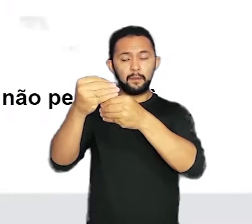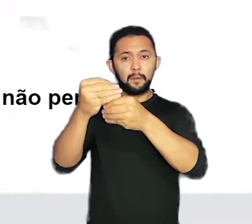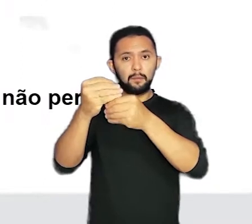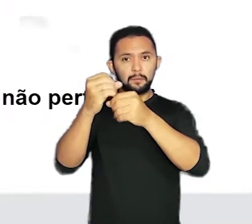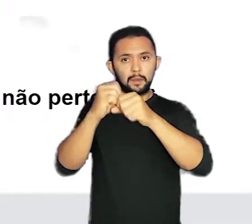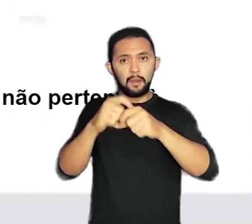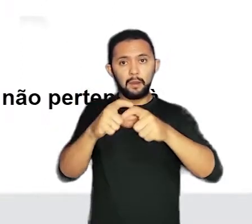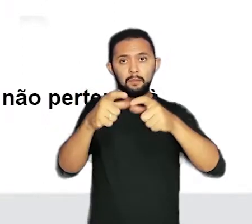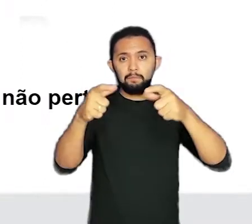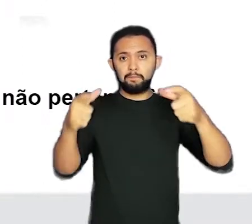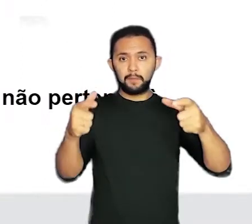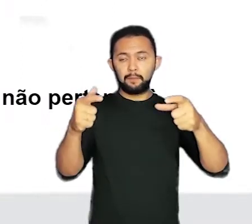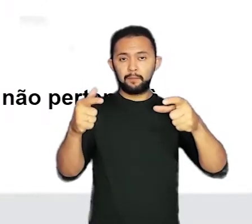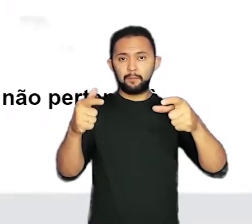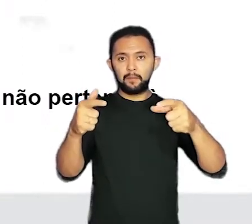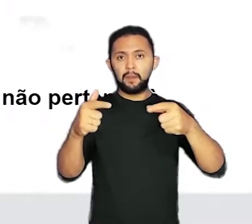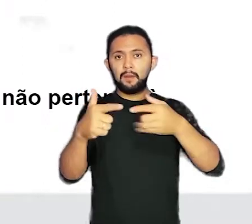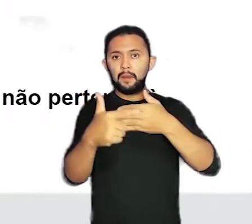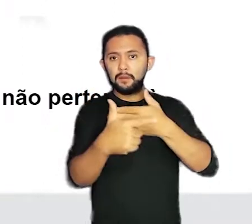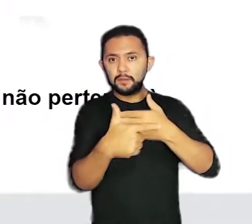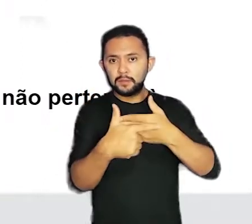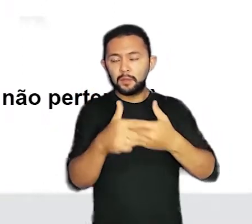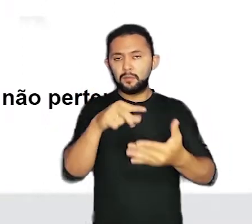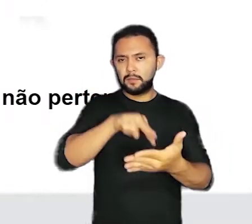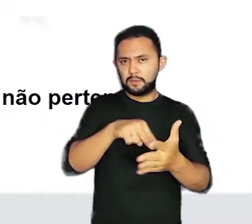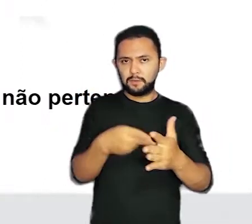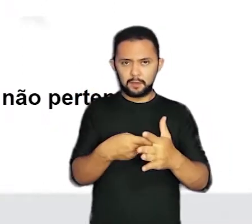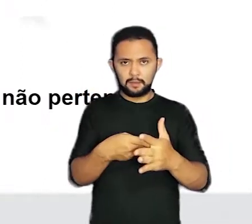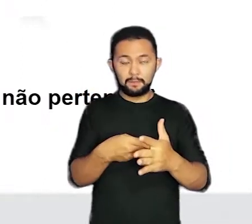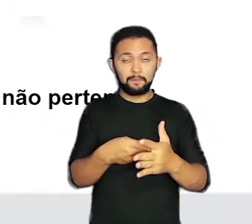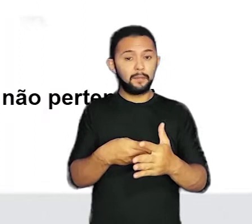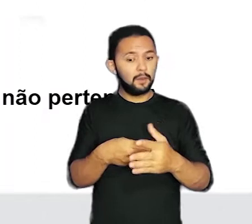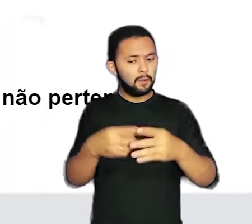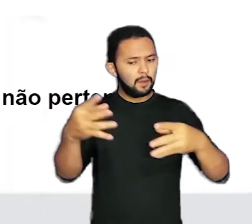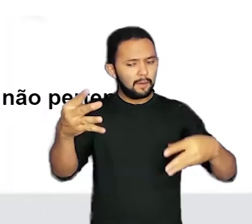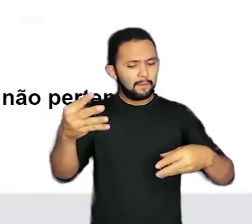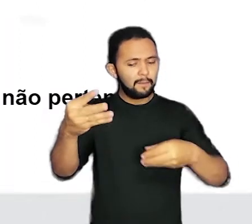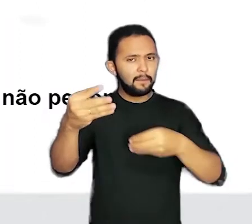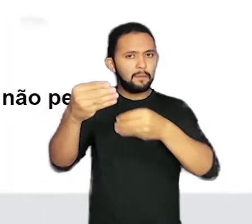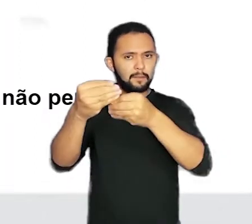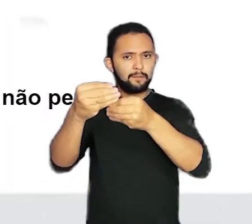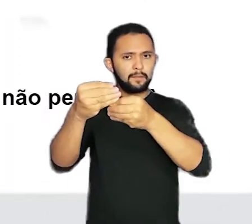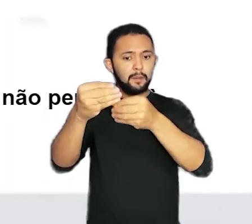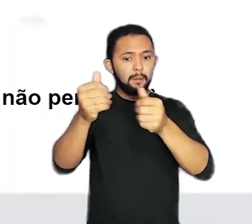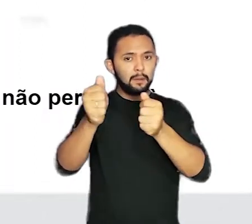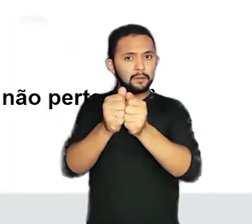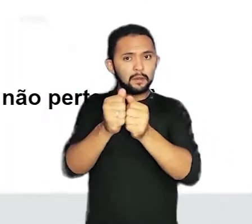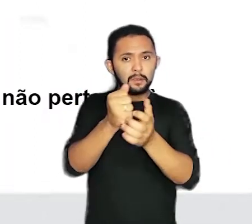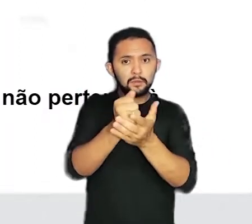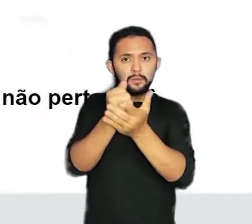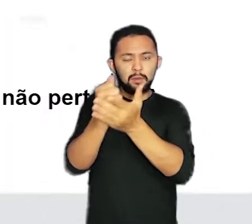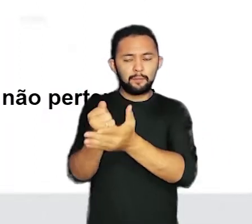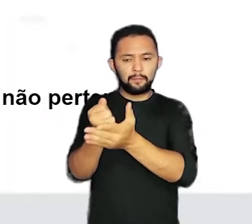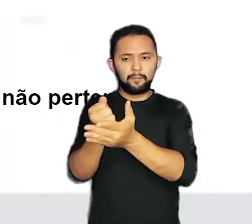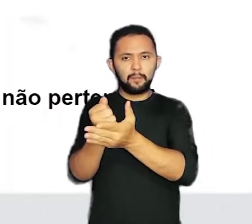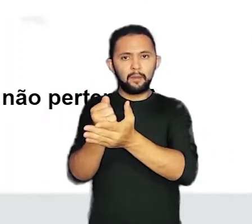o sentido dela dentro do contexto. Então, vão completar o sentido dos verbos e dos nomes, tá? Então,